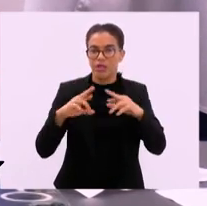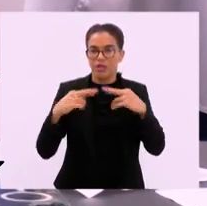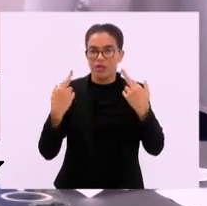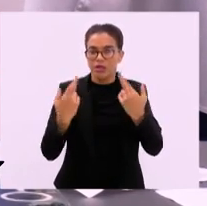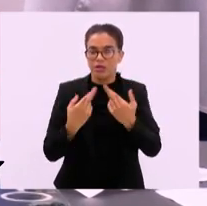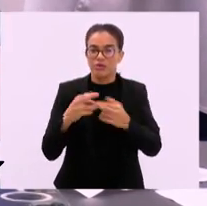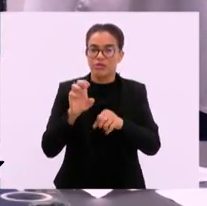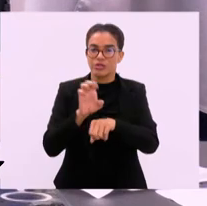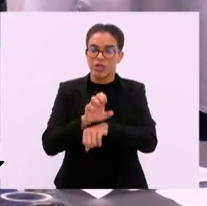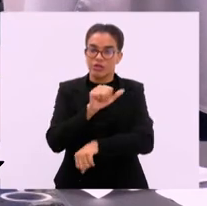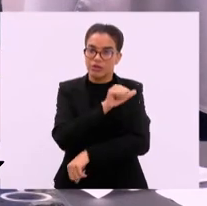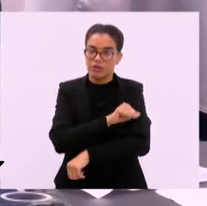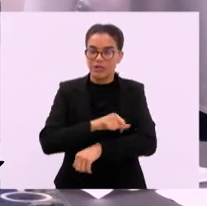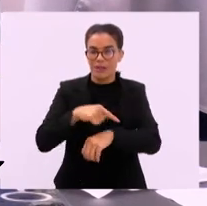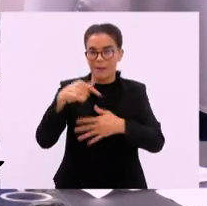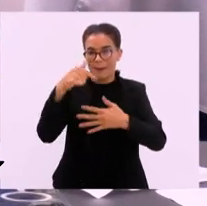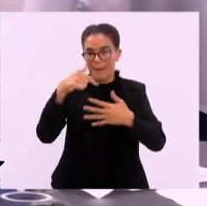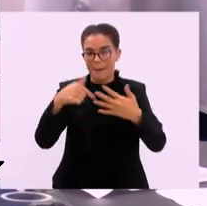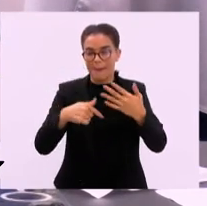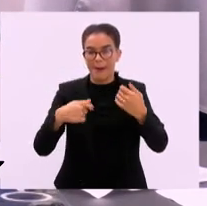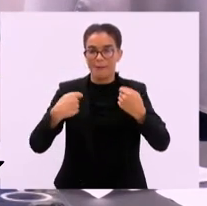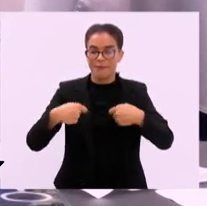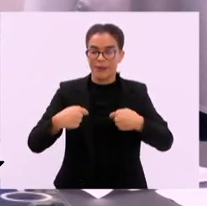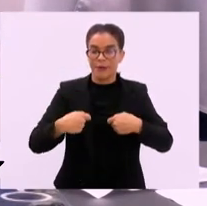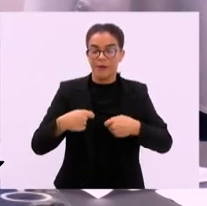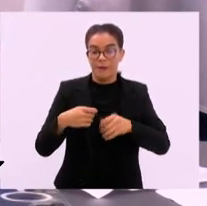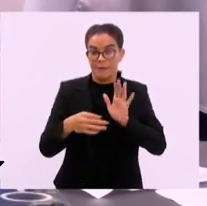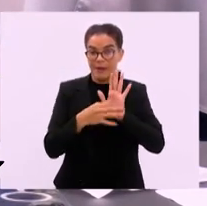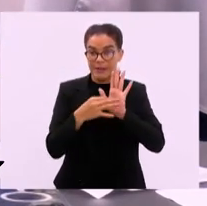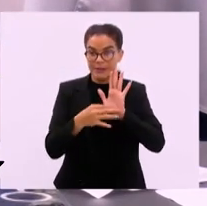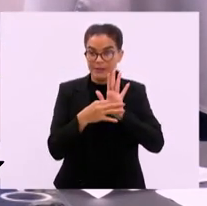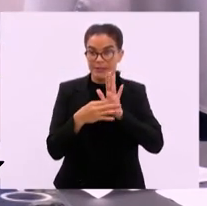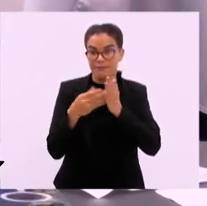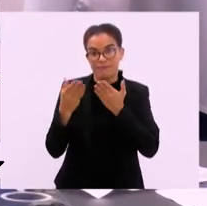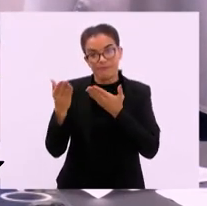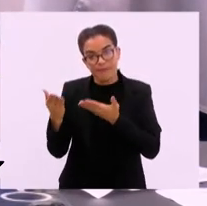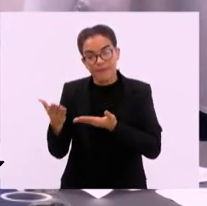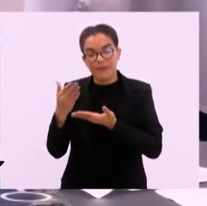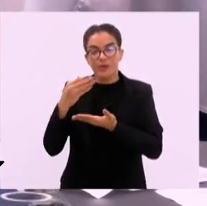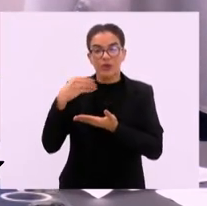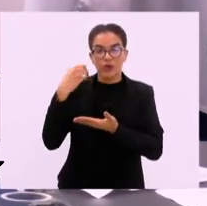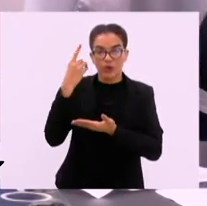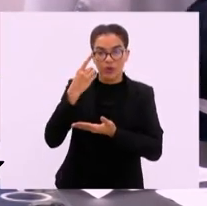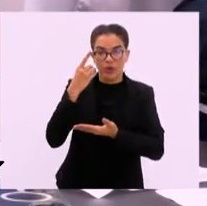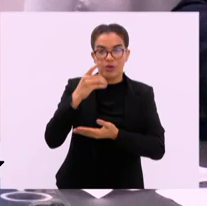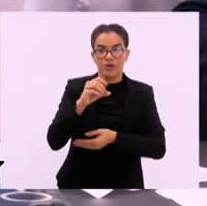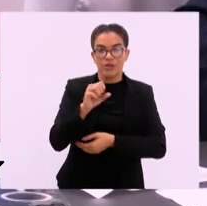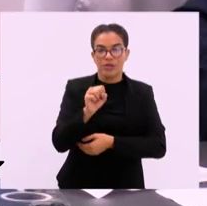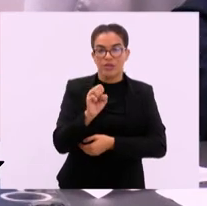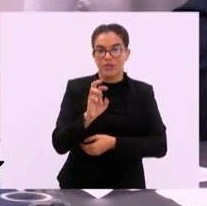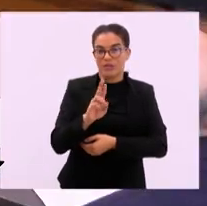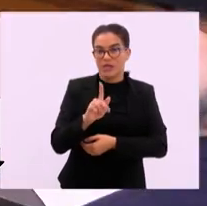de Janeiro e dá outras medidas. Para parecer, deputado doutor Serginho.